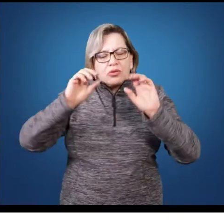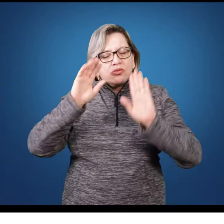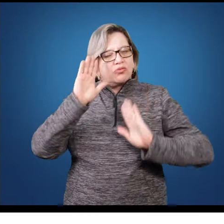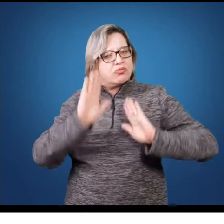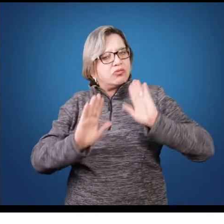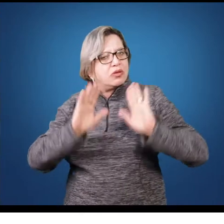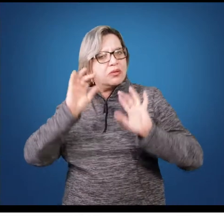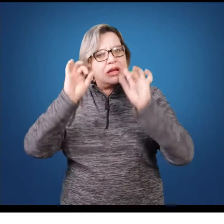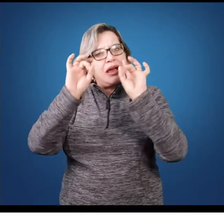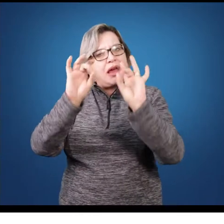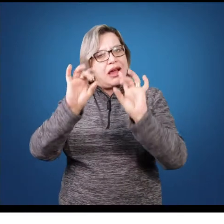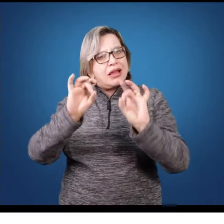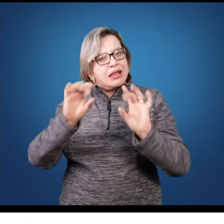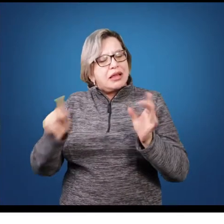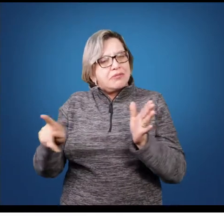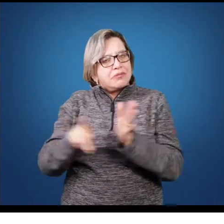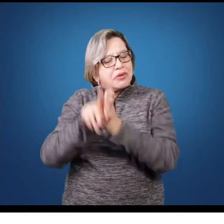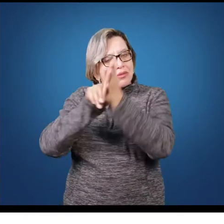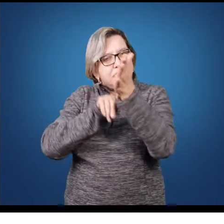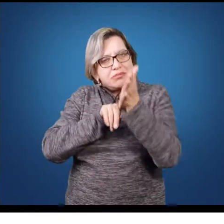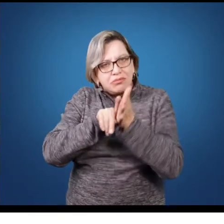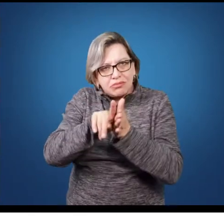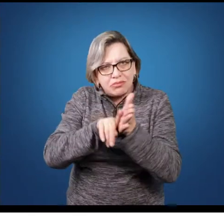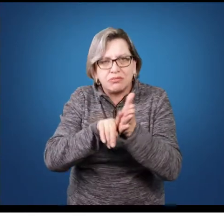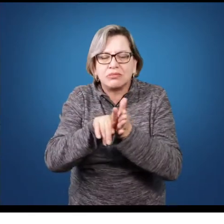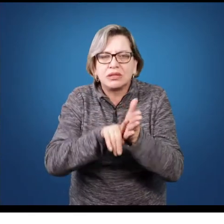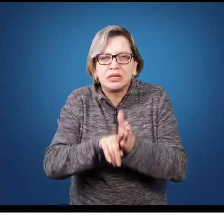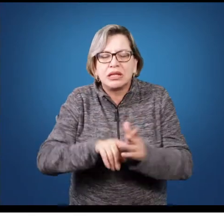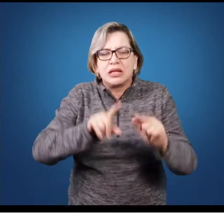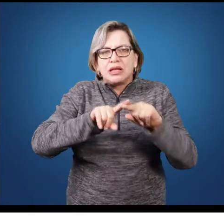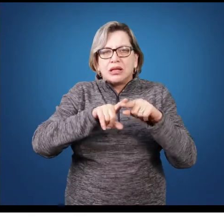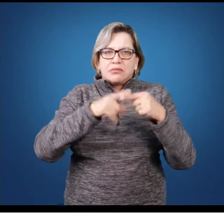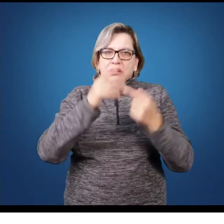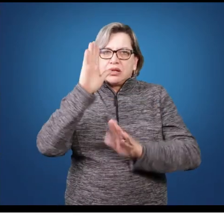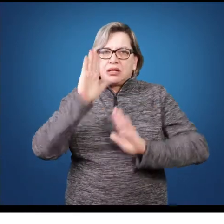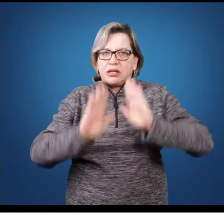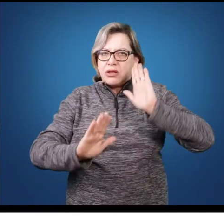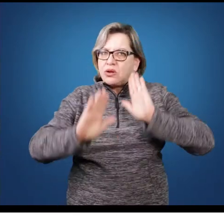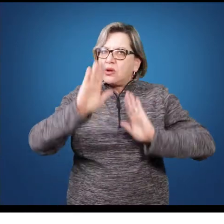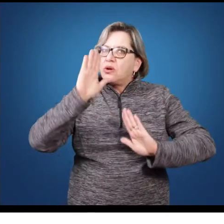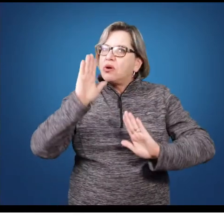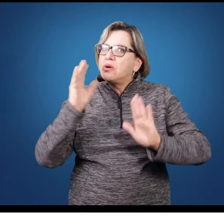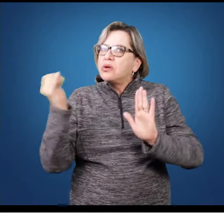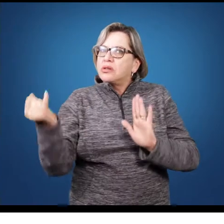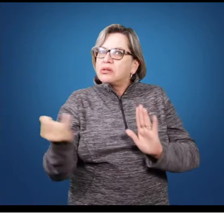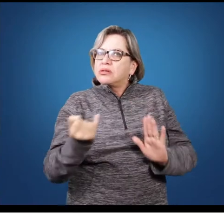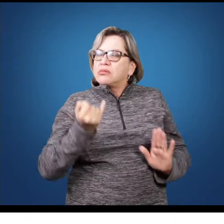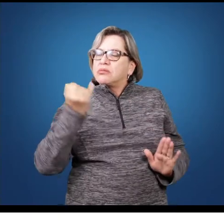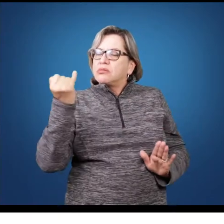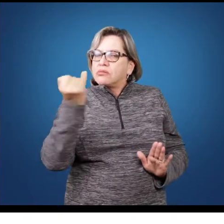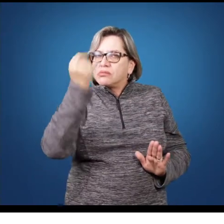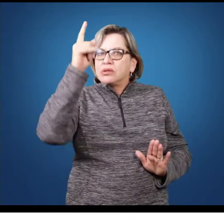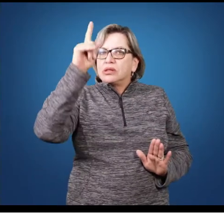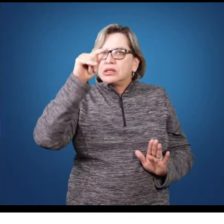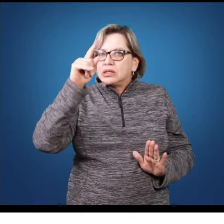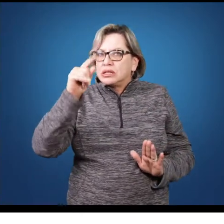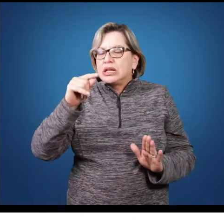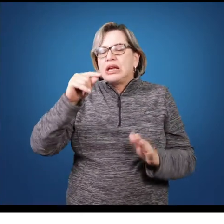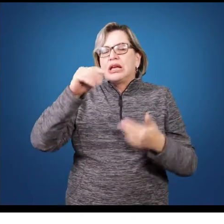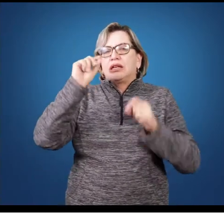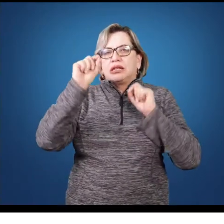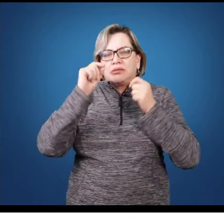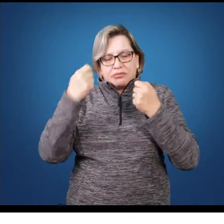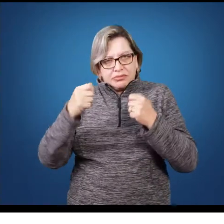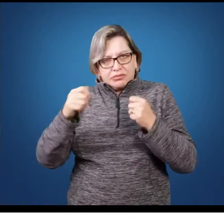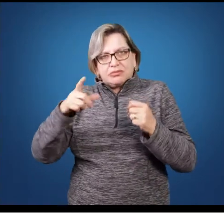de cada tipo de pesquisa. No entanto, alguns elementos são fundamentais que